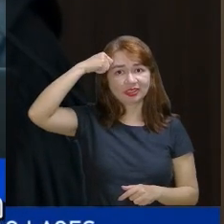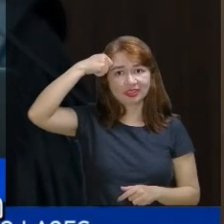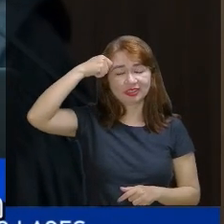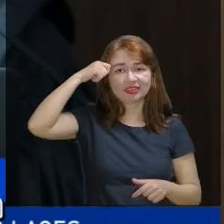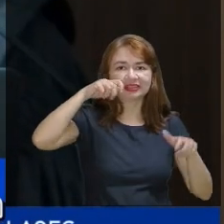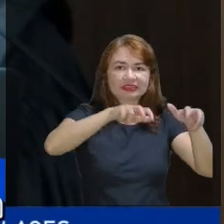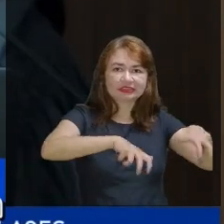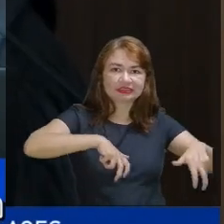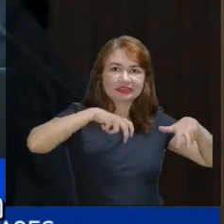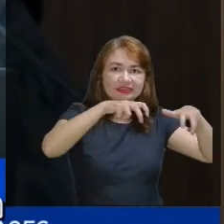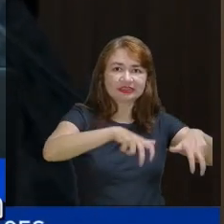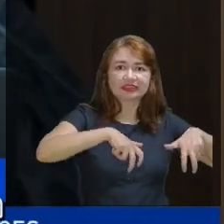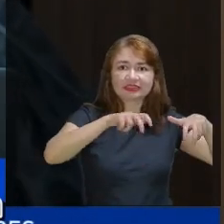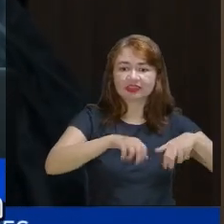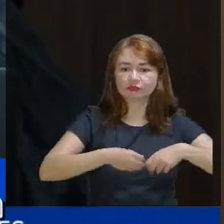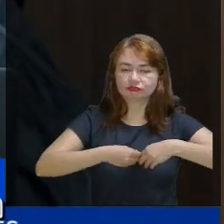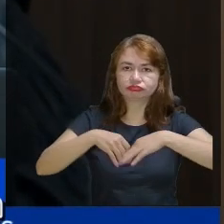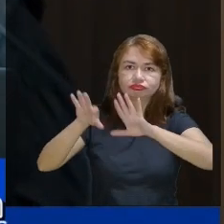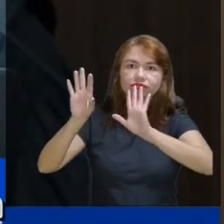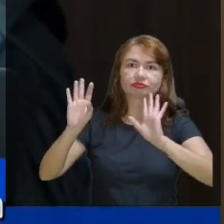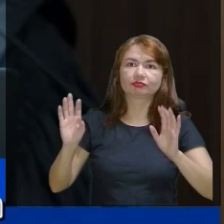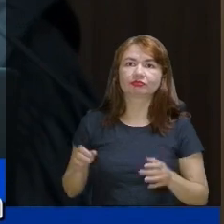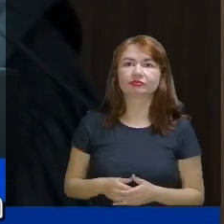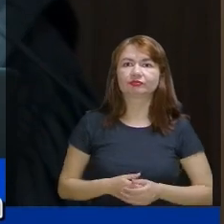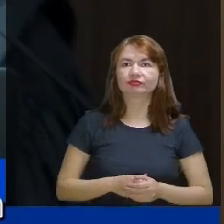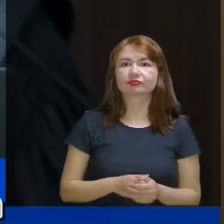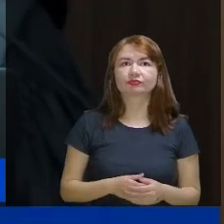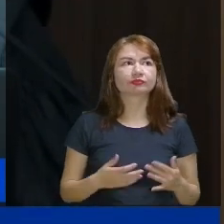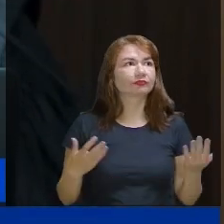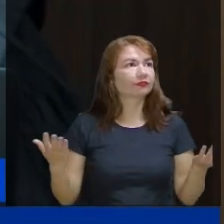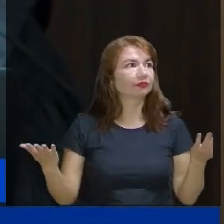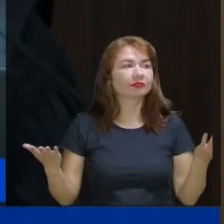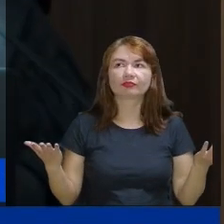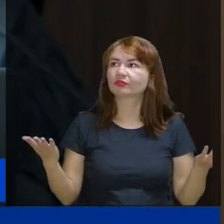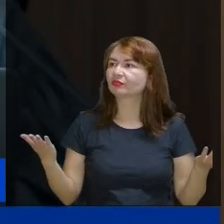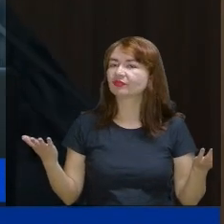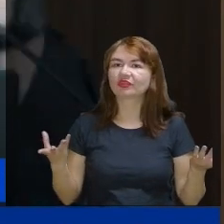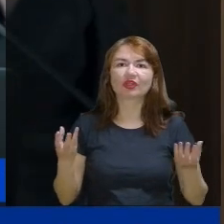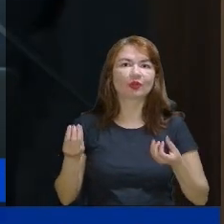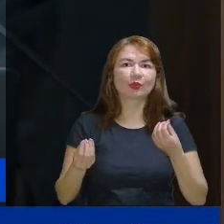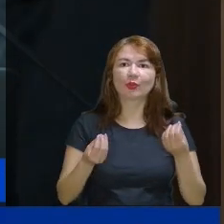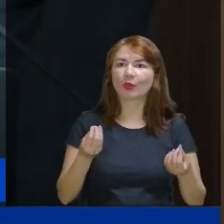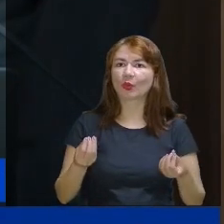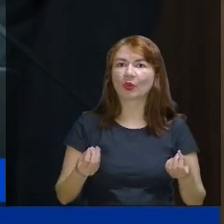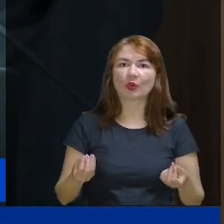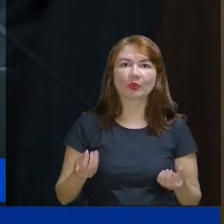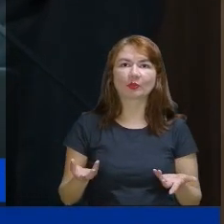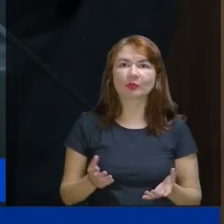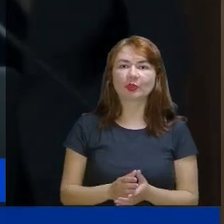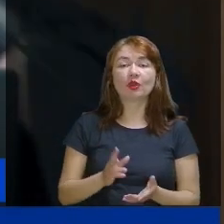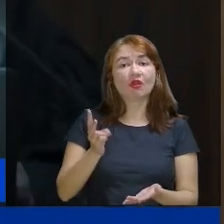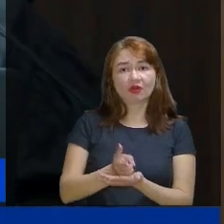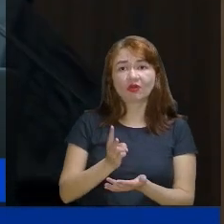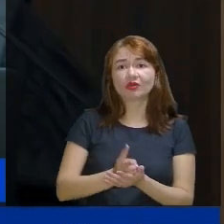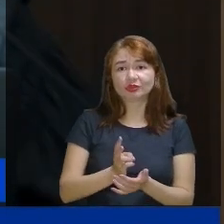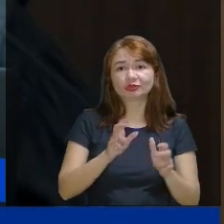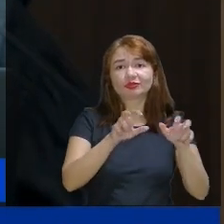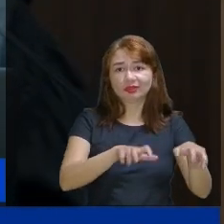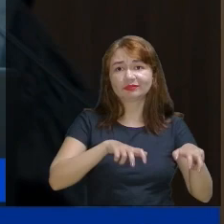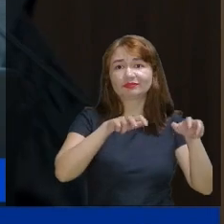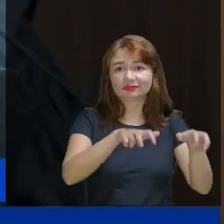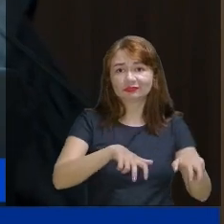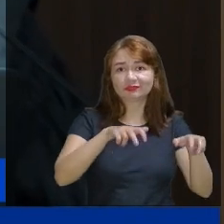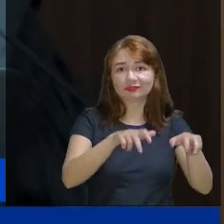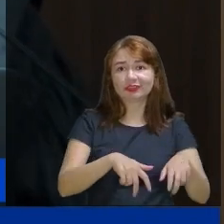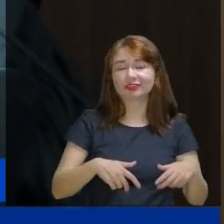lavoura e jogaram cada um a sua própria sorte. Muitos deles continuaram nas fazendas porque não tinham perspectiva